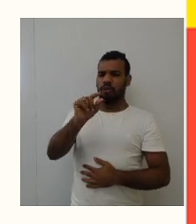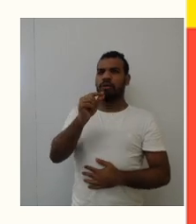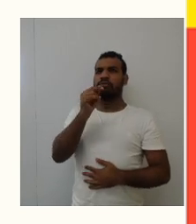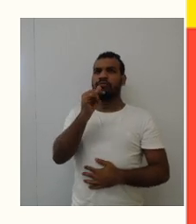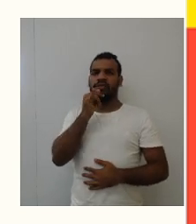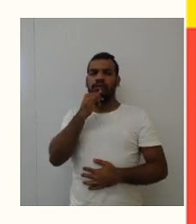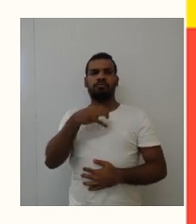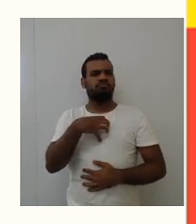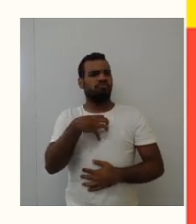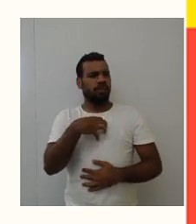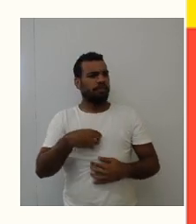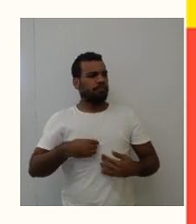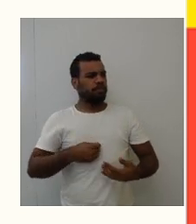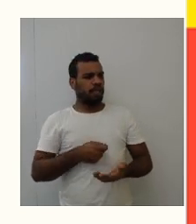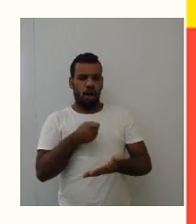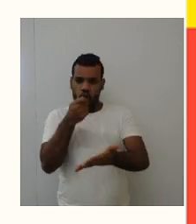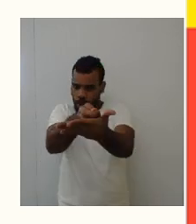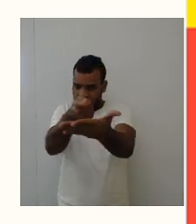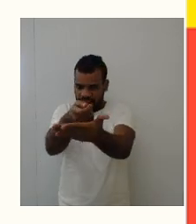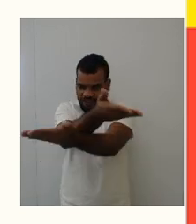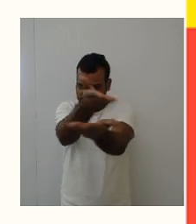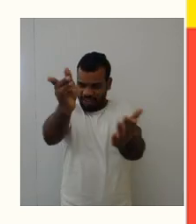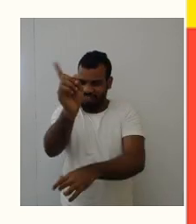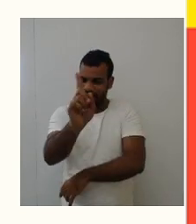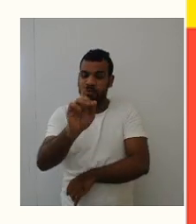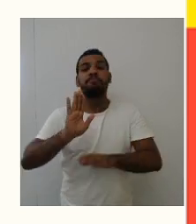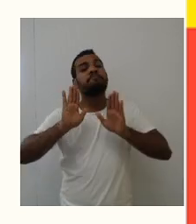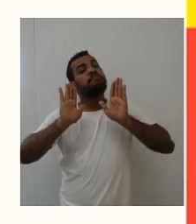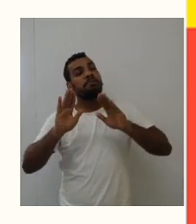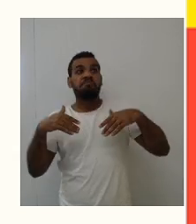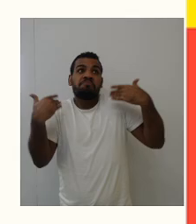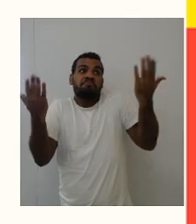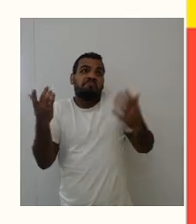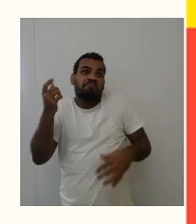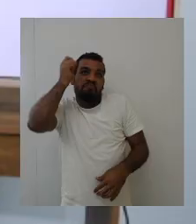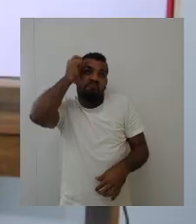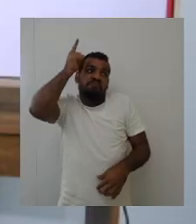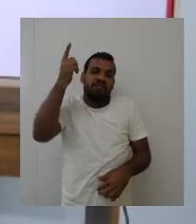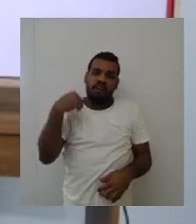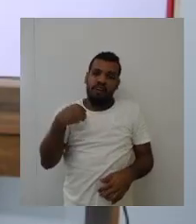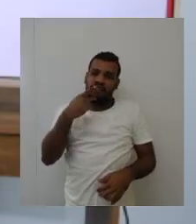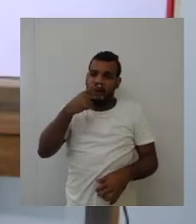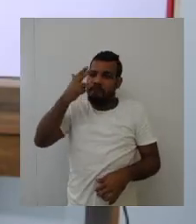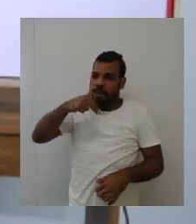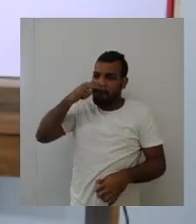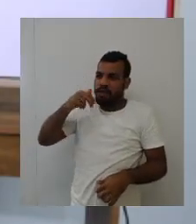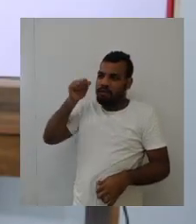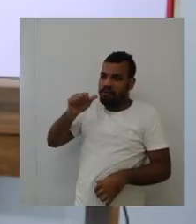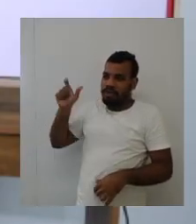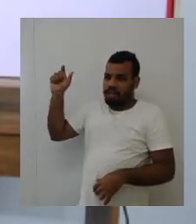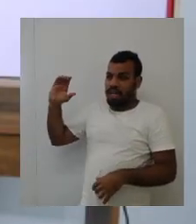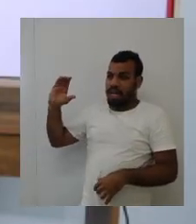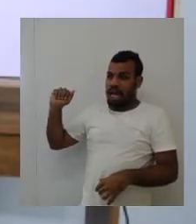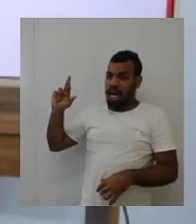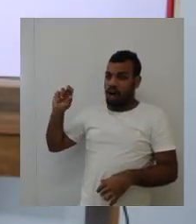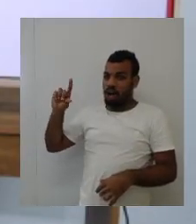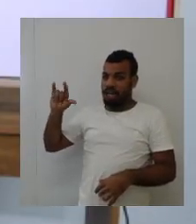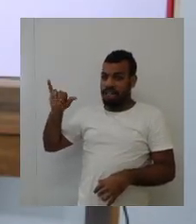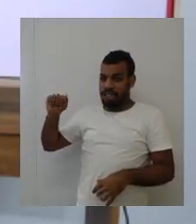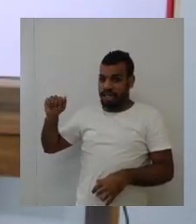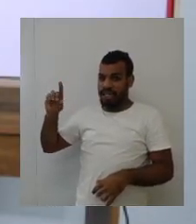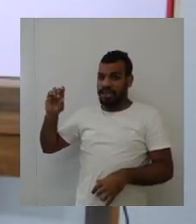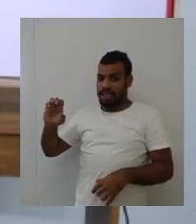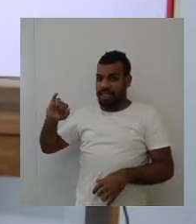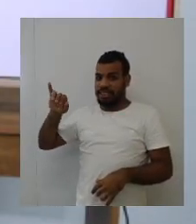na obrigação, não quero obrigar ninguém a nada, né? Mas assim, né? Eu tô falando Carolina de Jesus e não é à toa, tô querendo dizer alguma coisa com isso, é só vocês